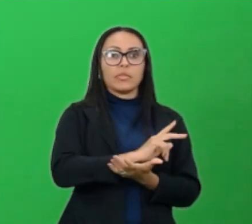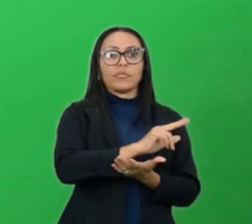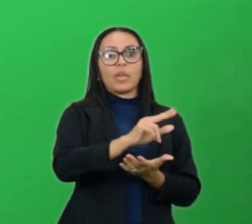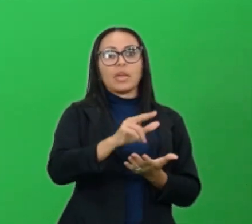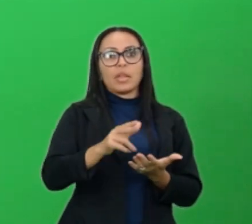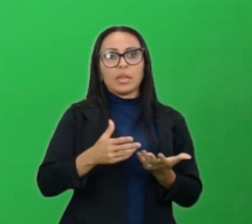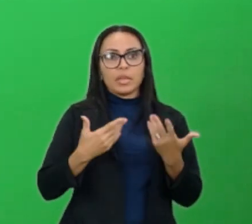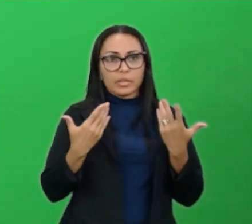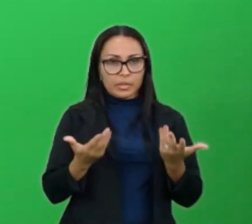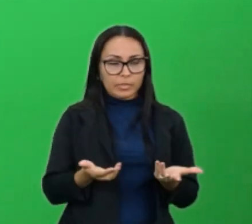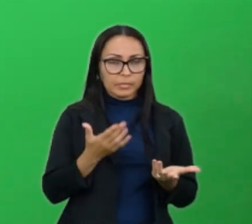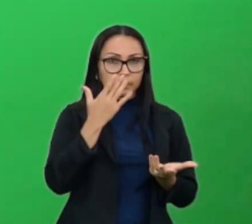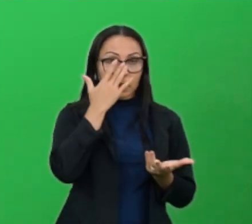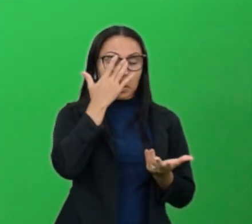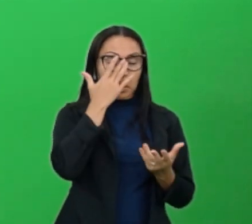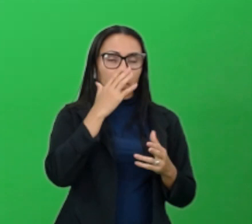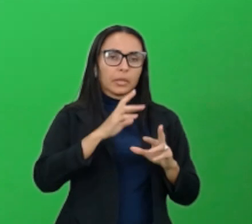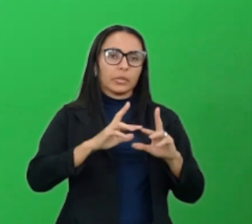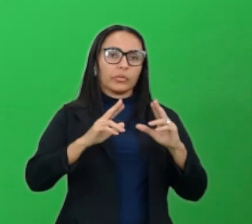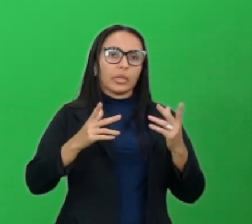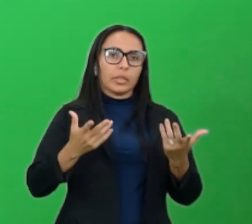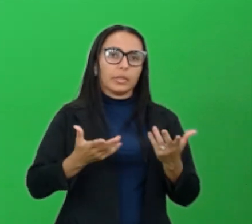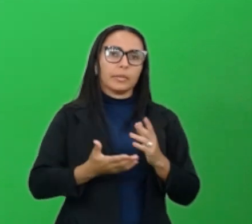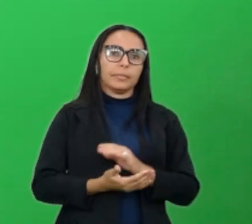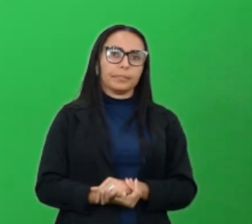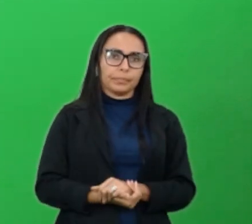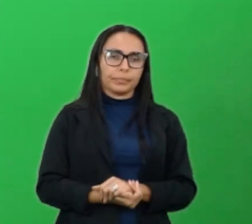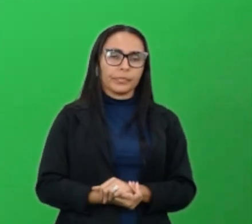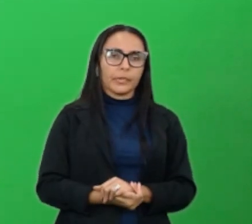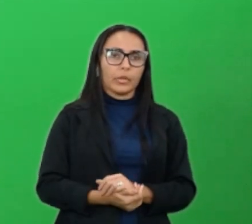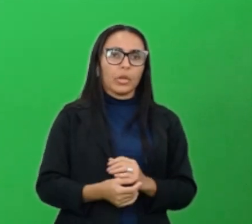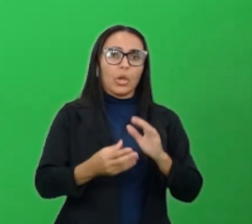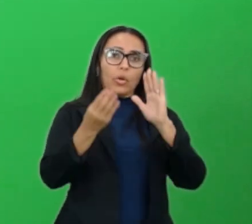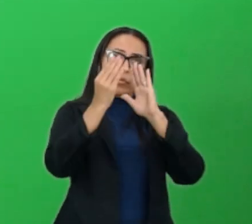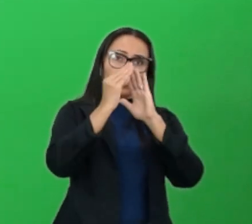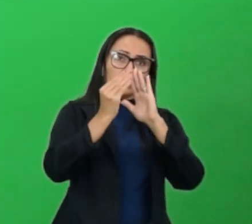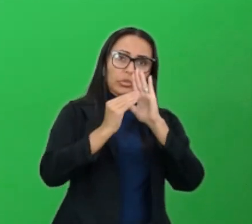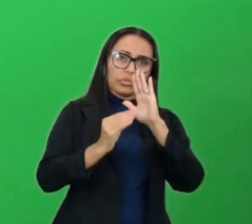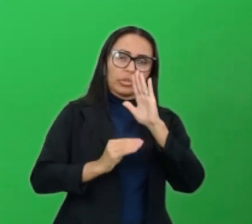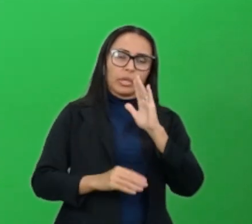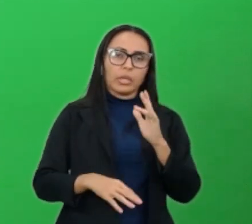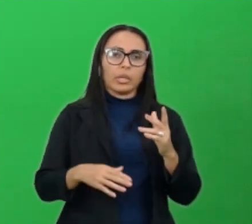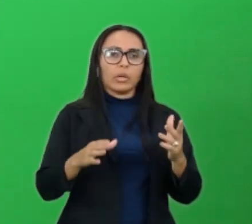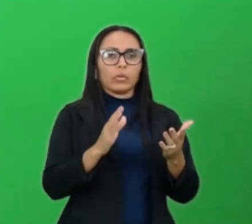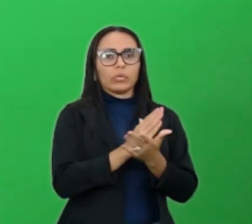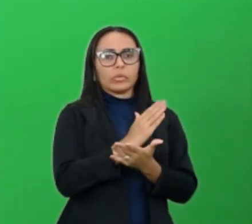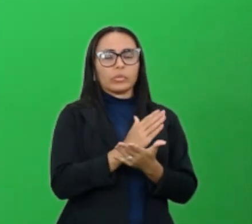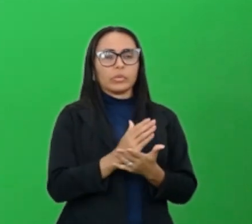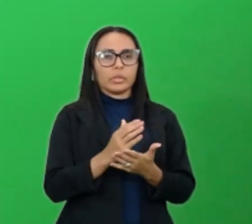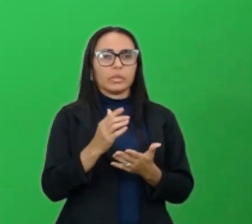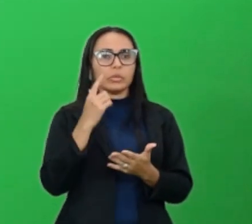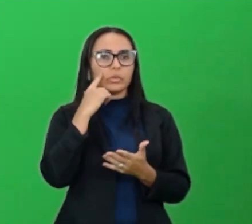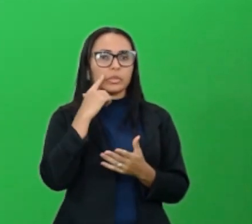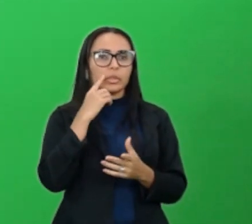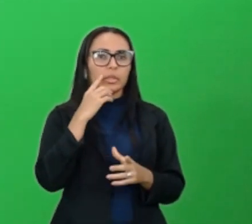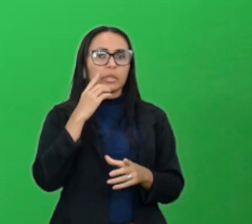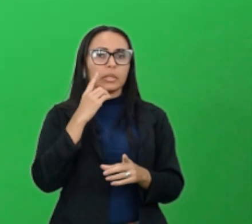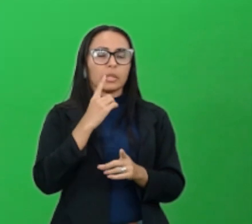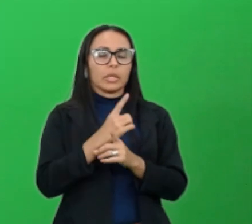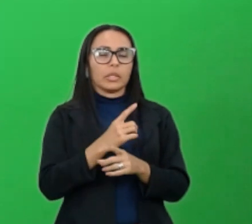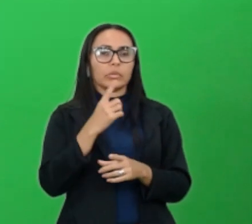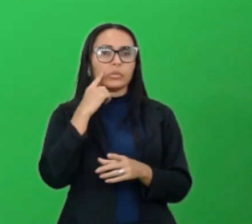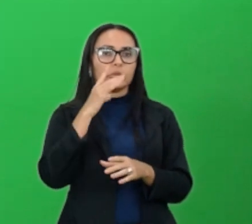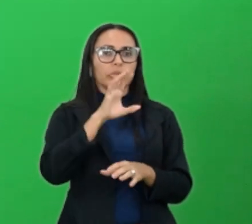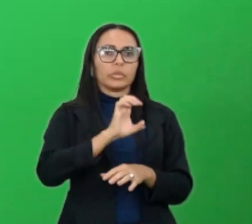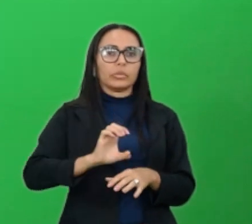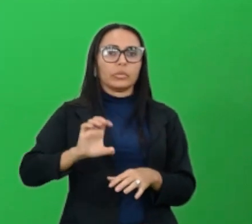um pouquinho, né? Vamos pelo menos listar algumas dessas coisas que são levadas em consideração nesse indicador composto estadual de inovação. Então, os